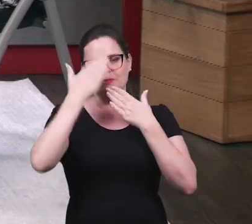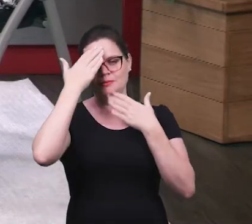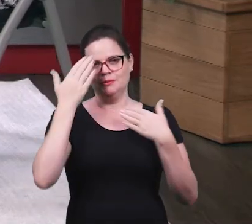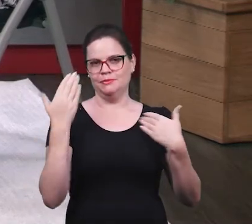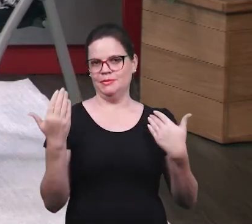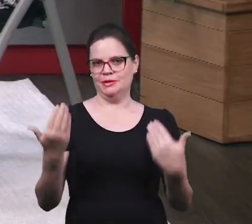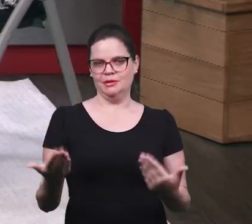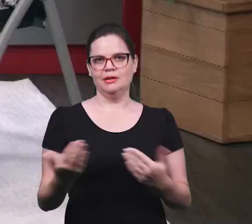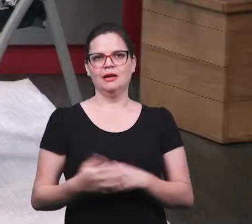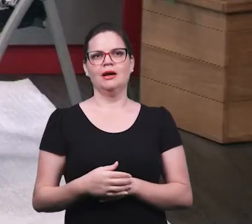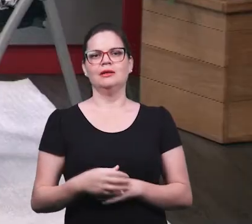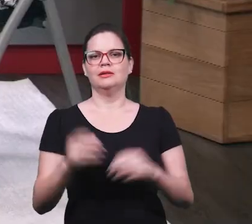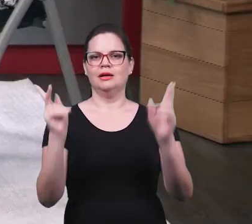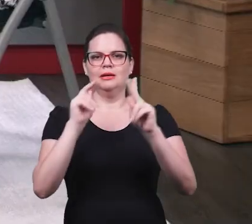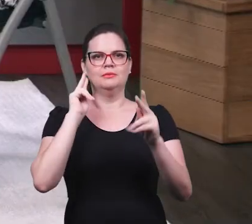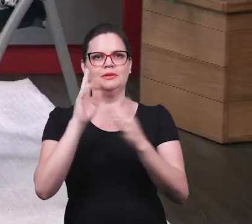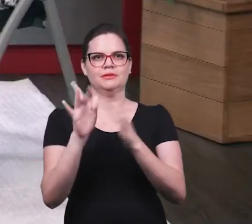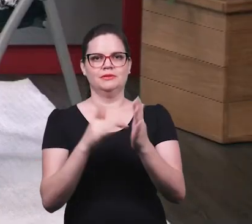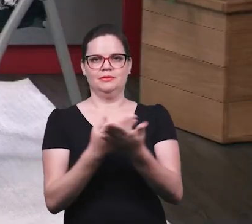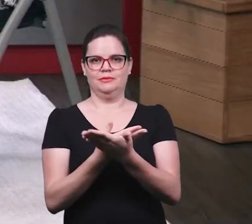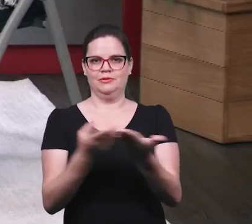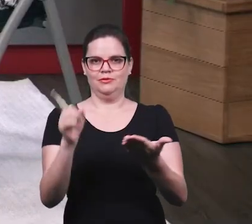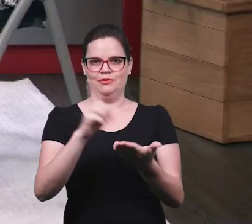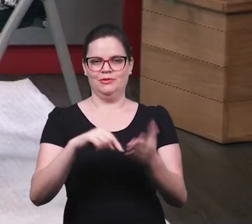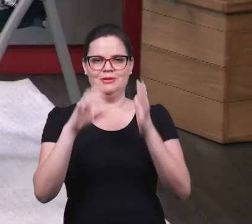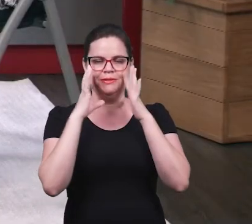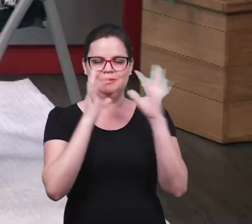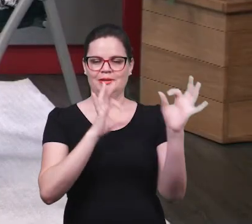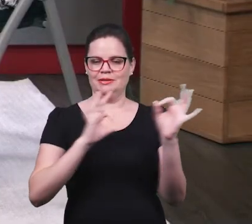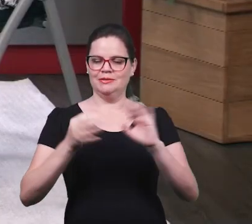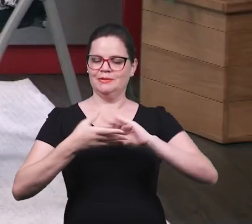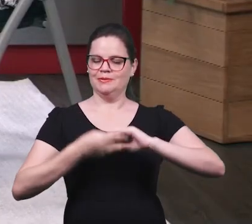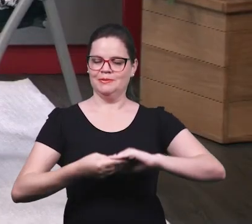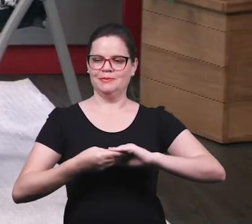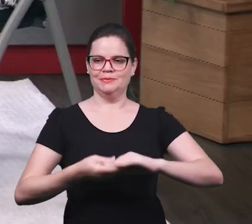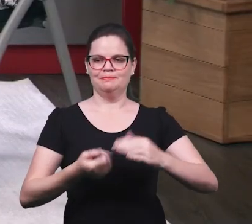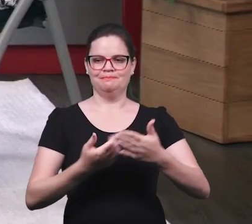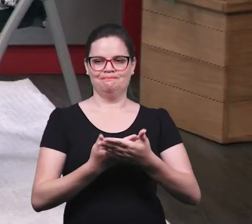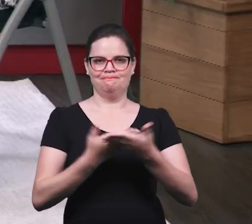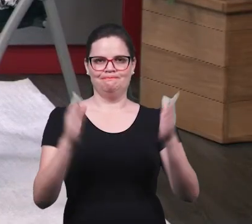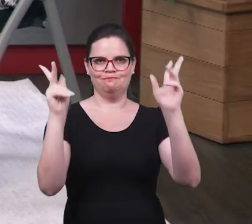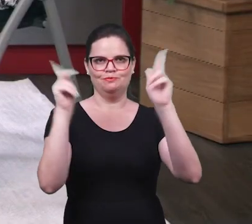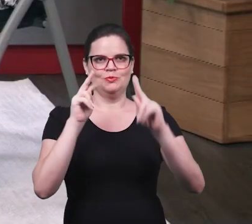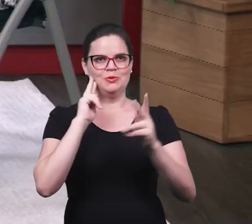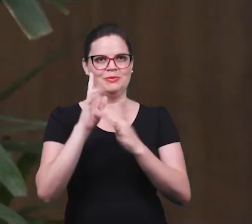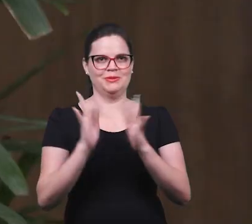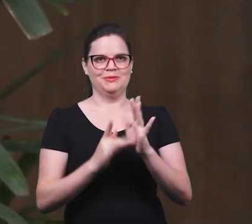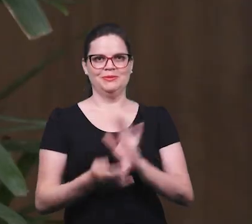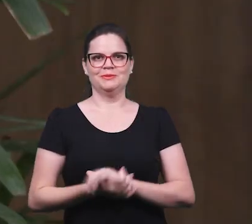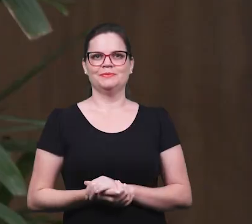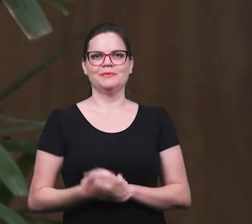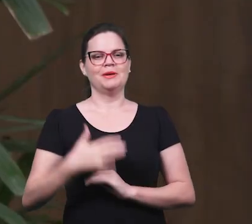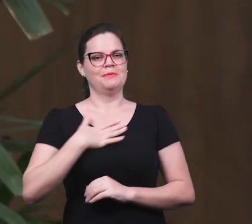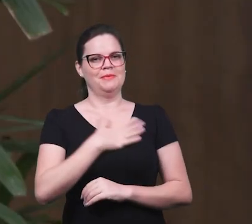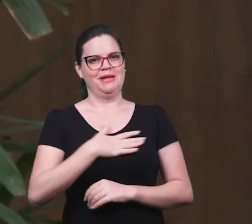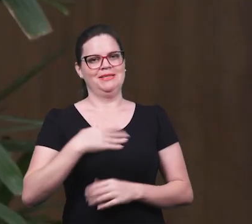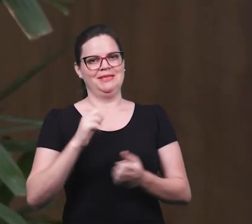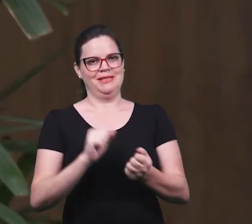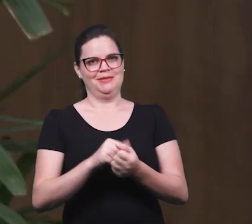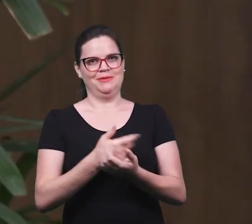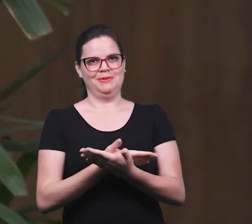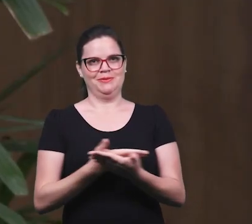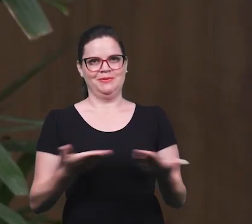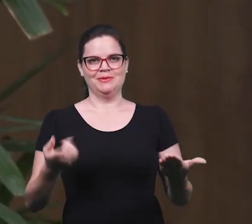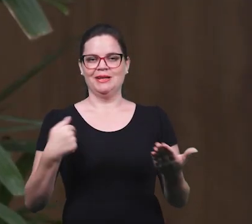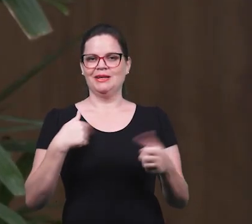obrigado, Paz do Senhor a todos, a nossa audiência que nos acompanha aí. A paz do Senhor. É um prazer ter você aqui conosco